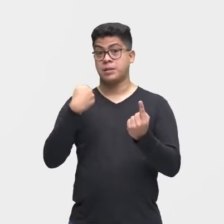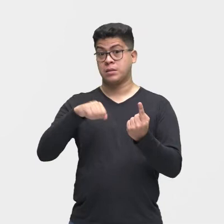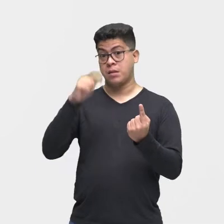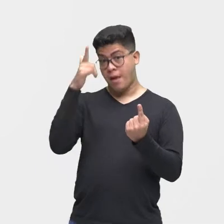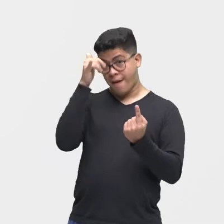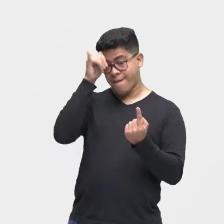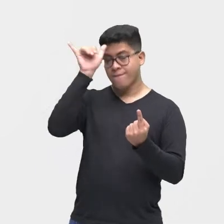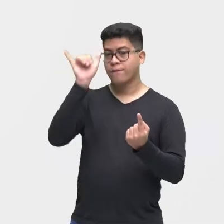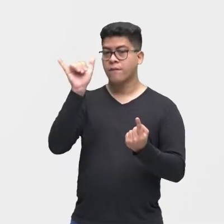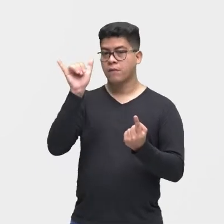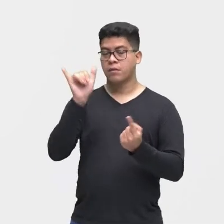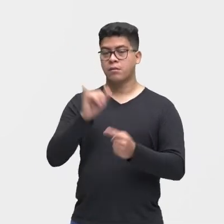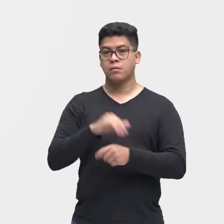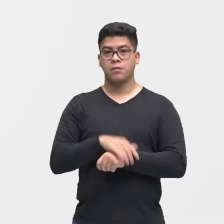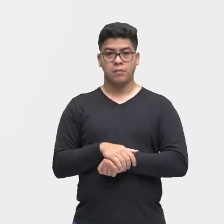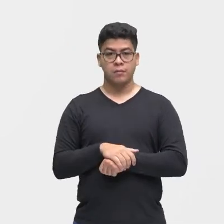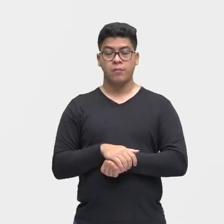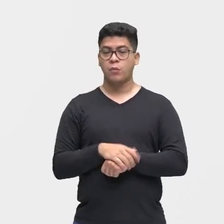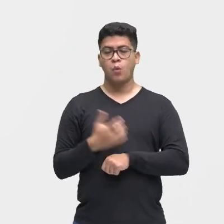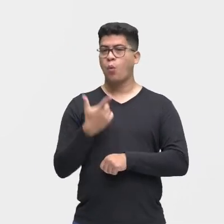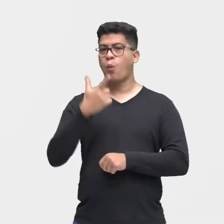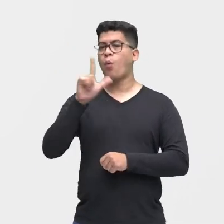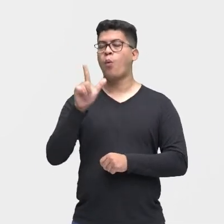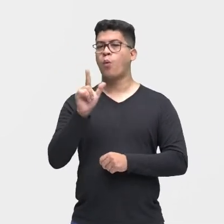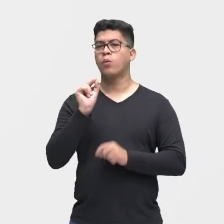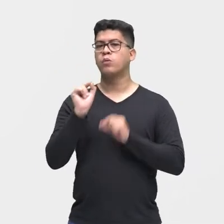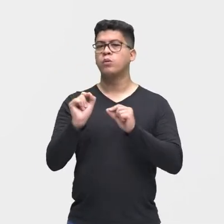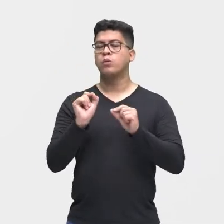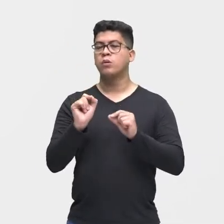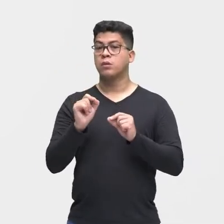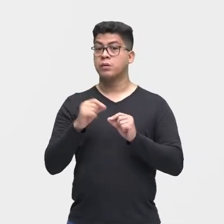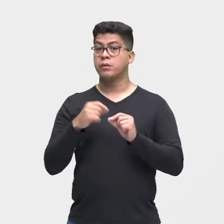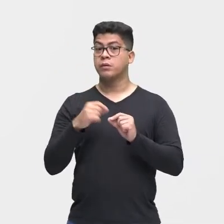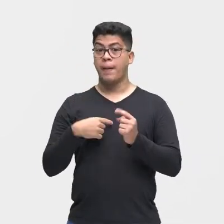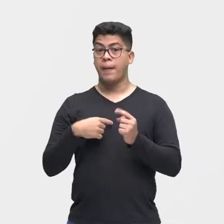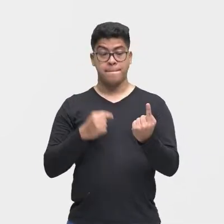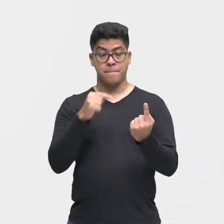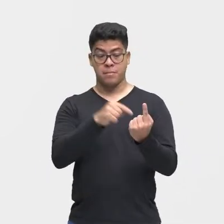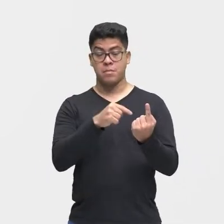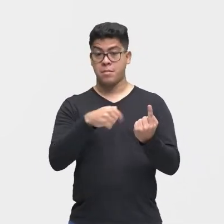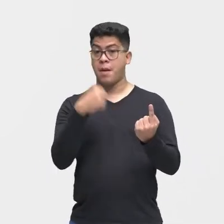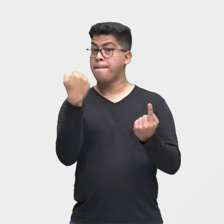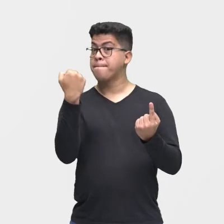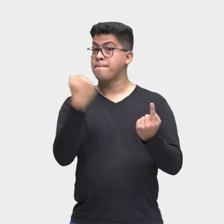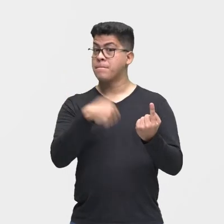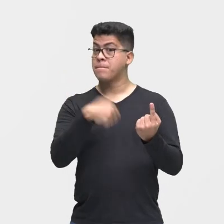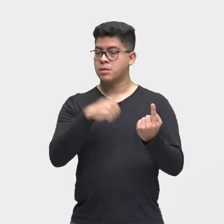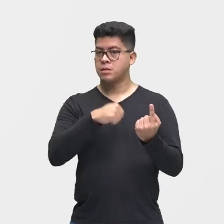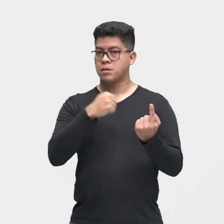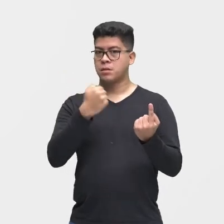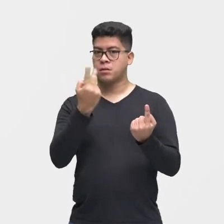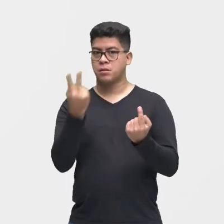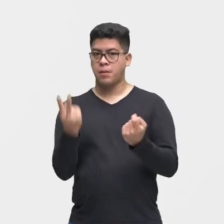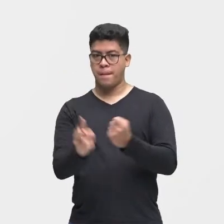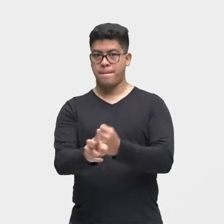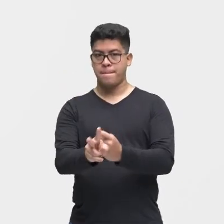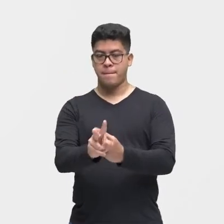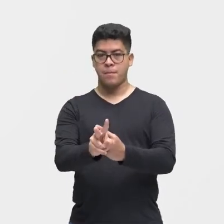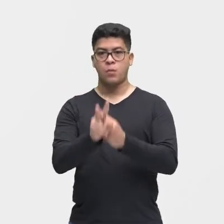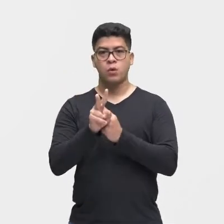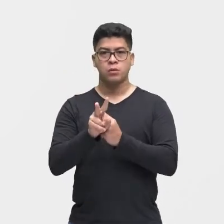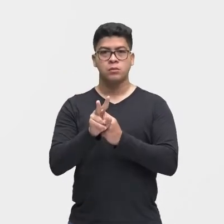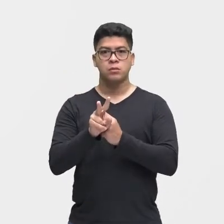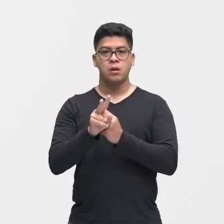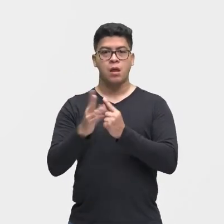jogada próximo a regra é quando o rei estiver em cheque e este deve ser protegido e tem